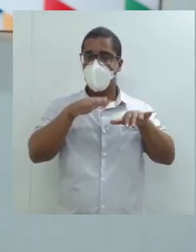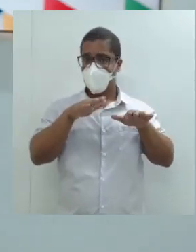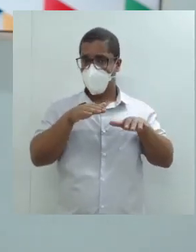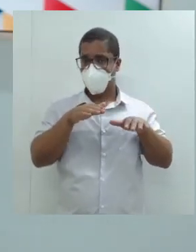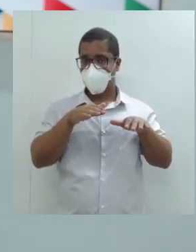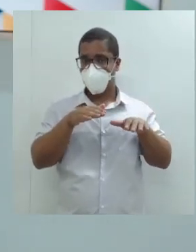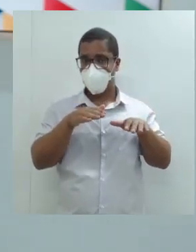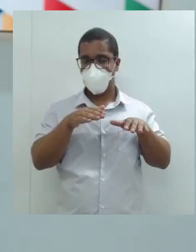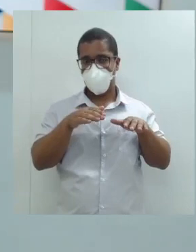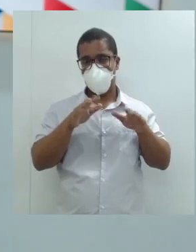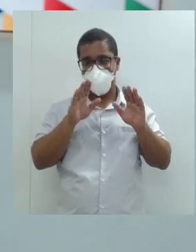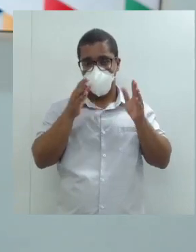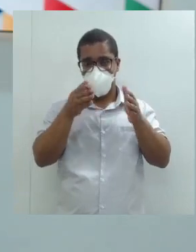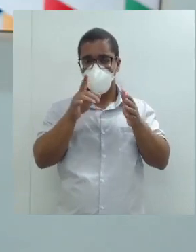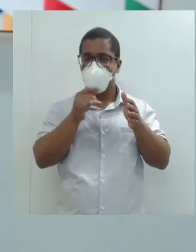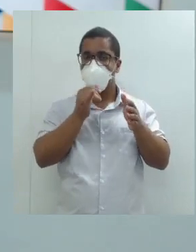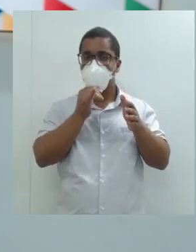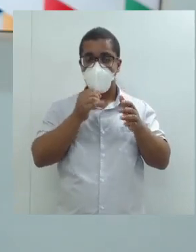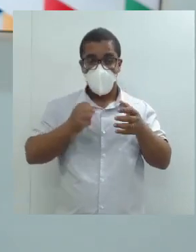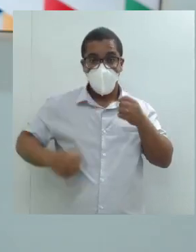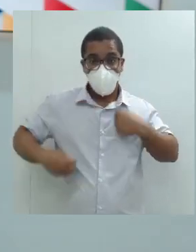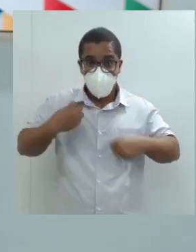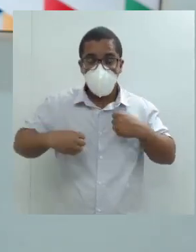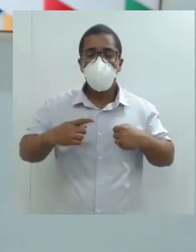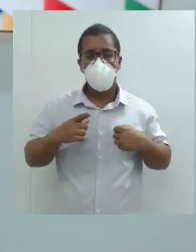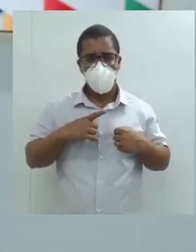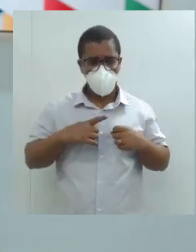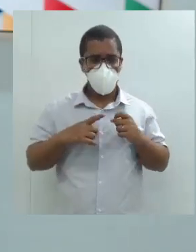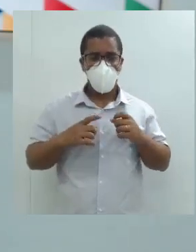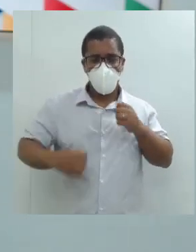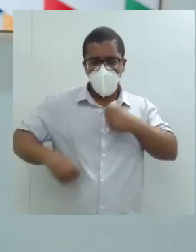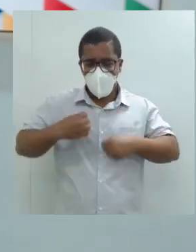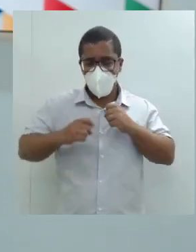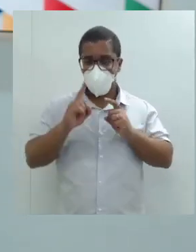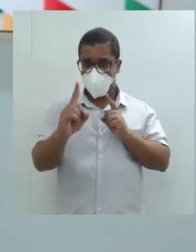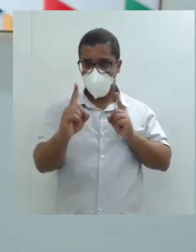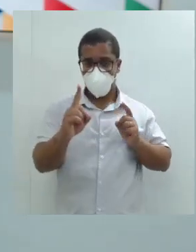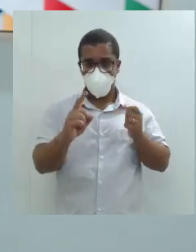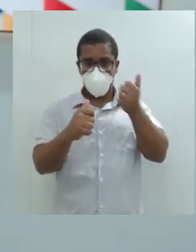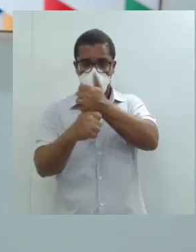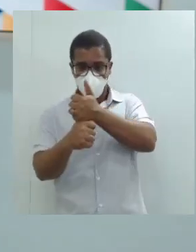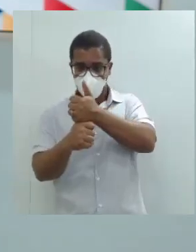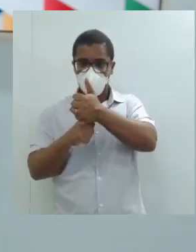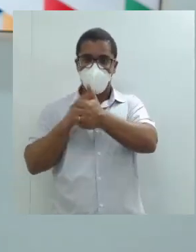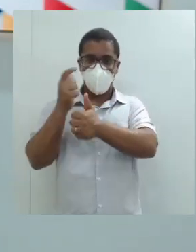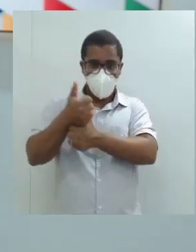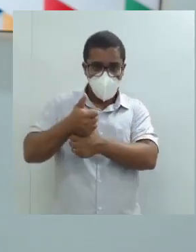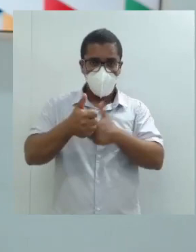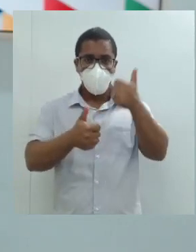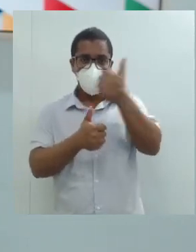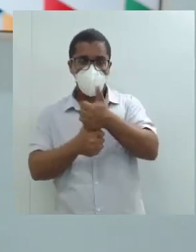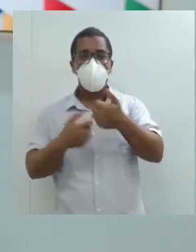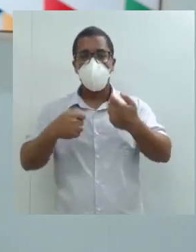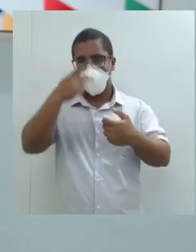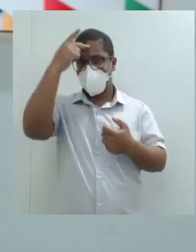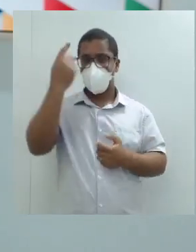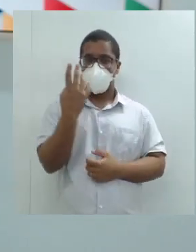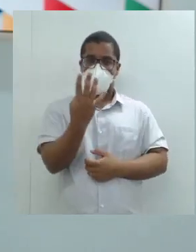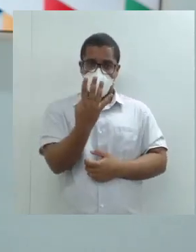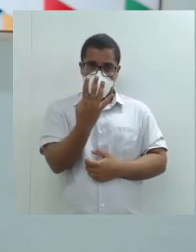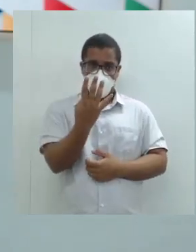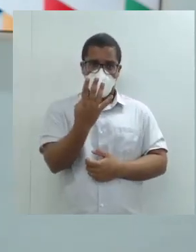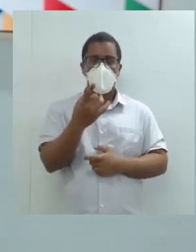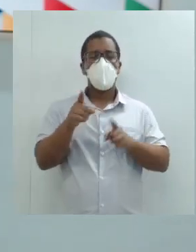for aplicada. Então, na corrida, por exemplo, existe corrida de revezamento, onde eu preciso de 4 pessoas, por exemplo, né? Na